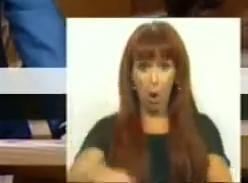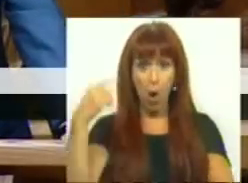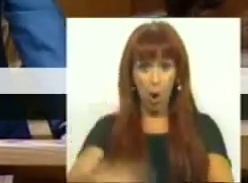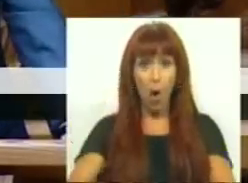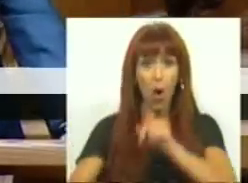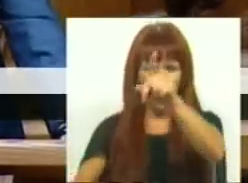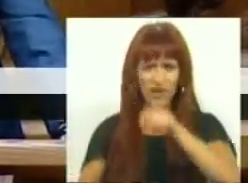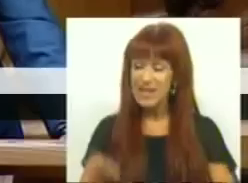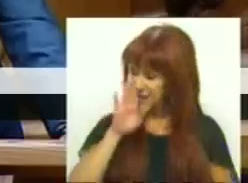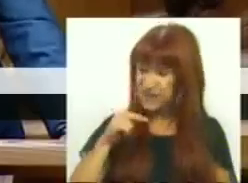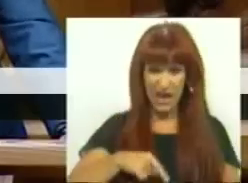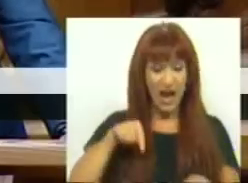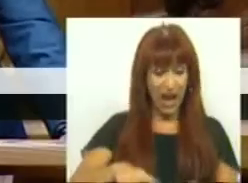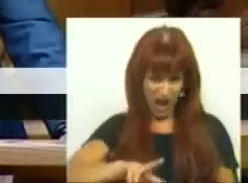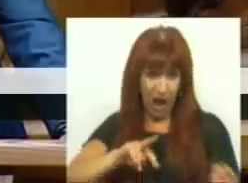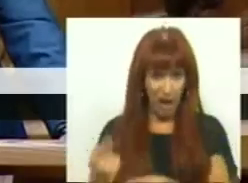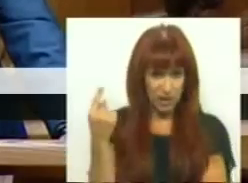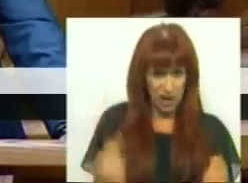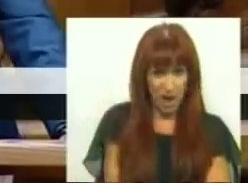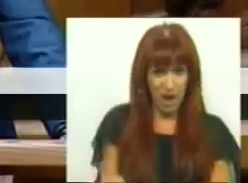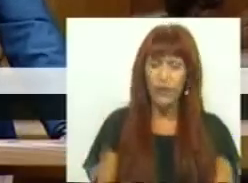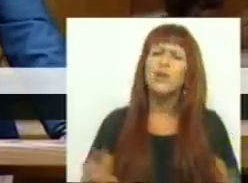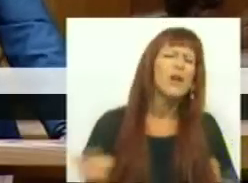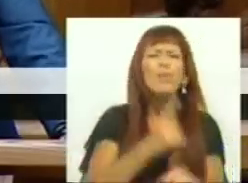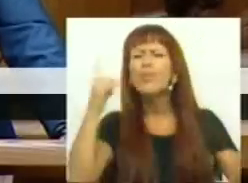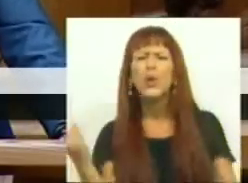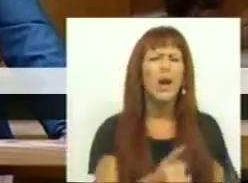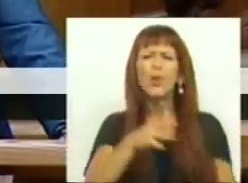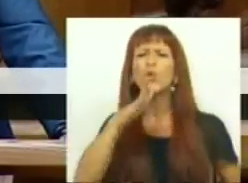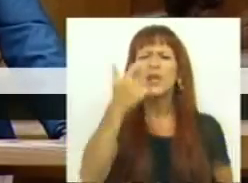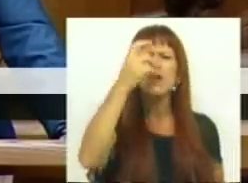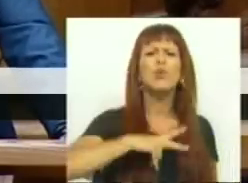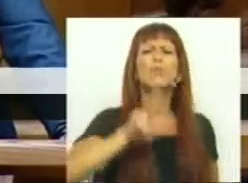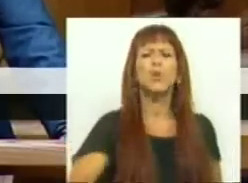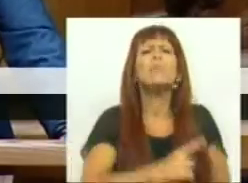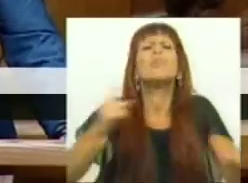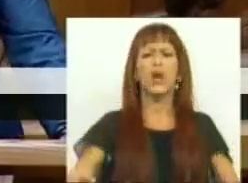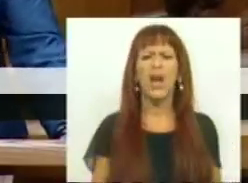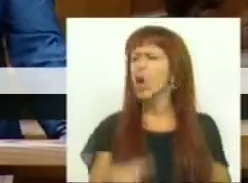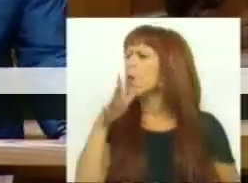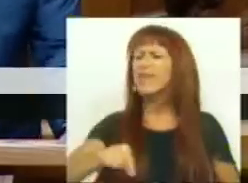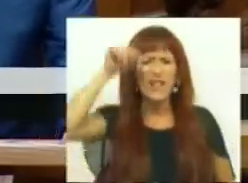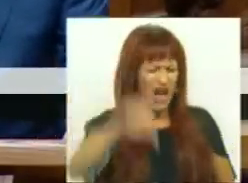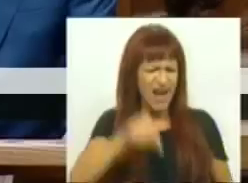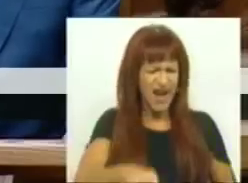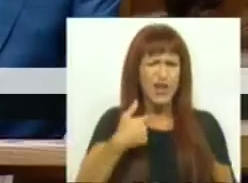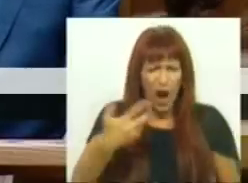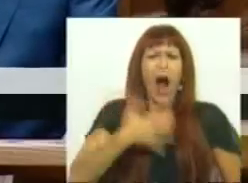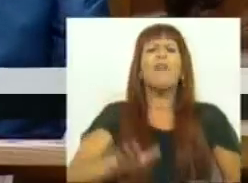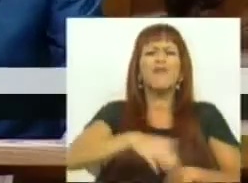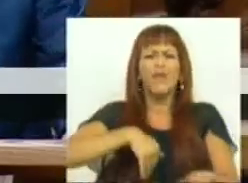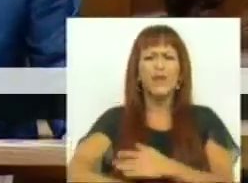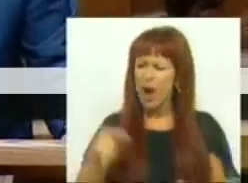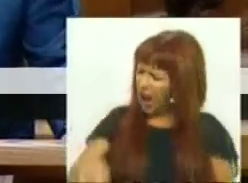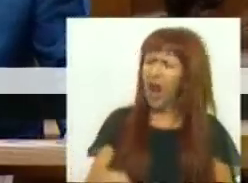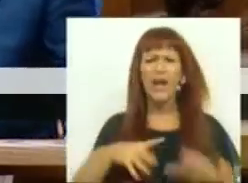alternativa, se esta fosse a alternativa, então porquê é que não a disse aos portugueses? Porquê é que não disse que era isto que queria?